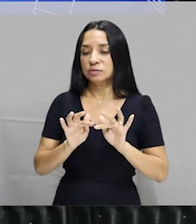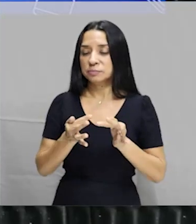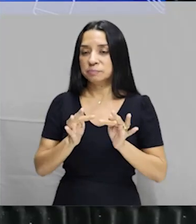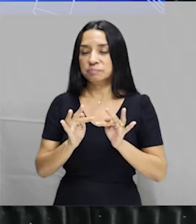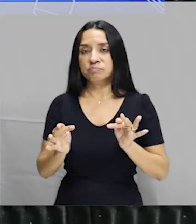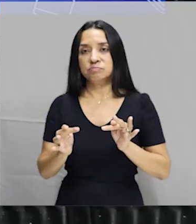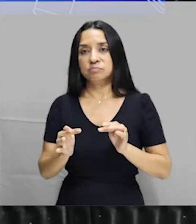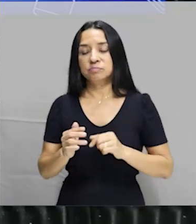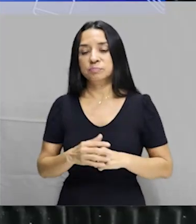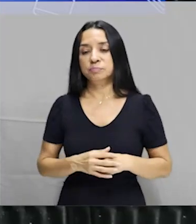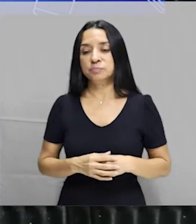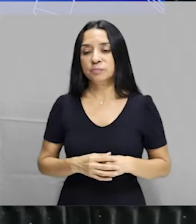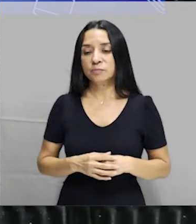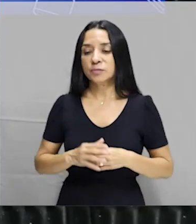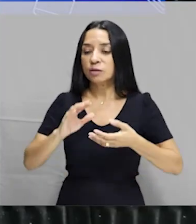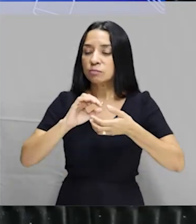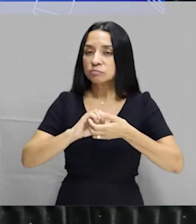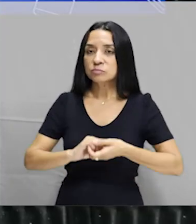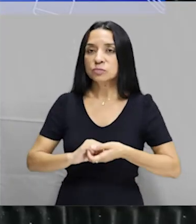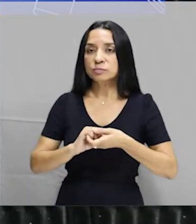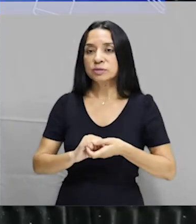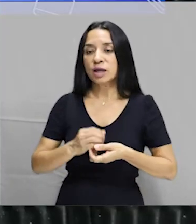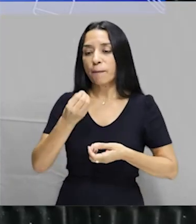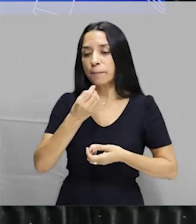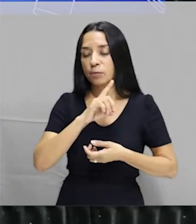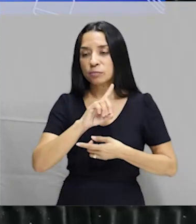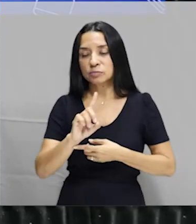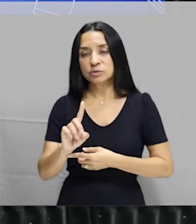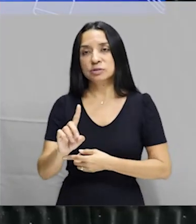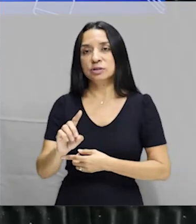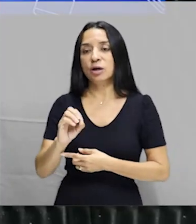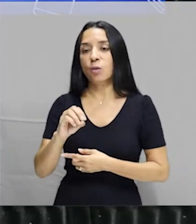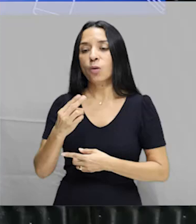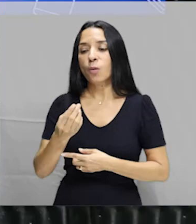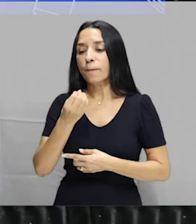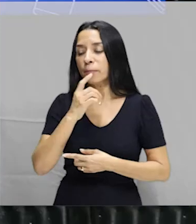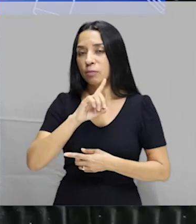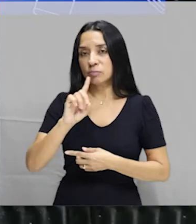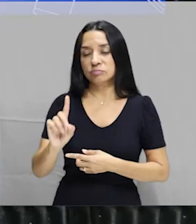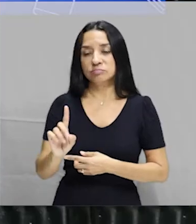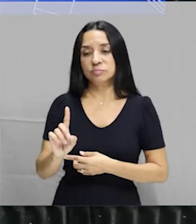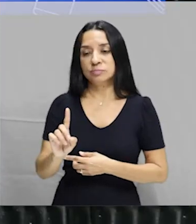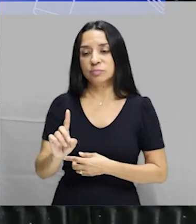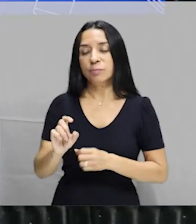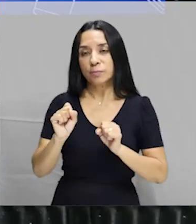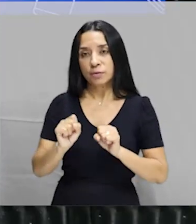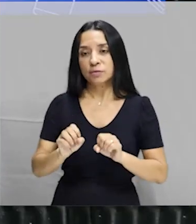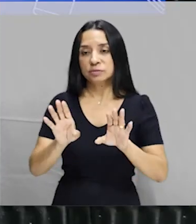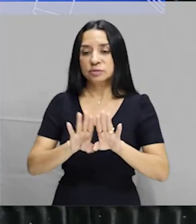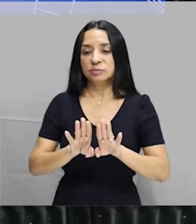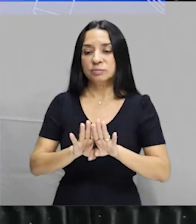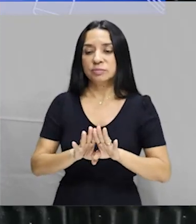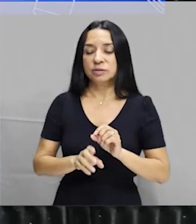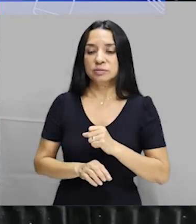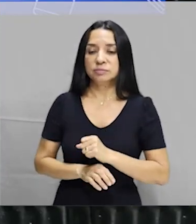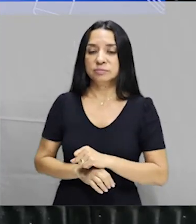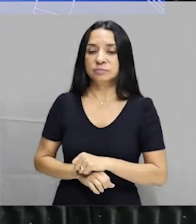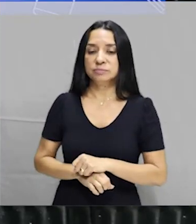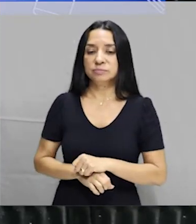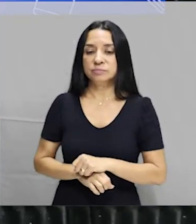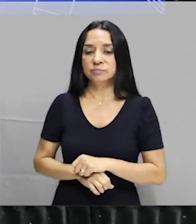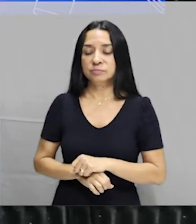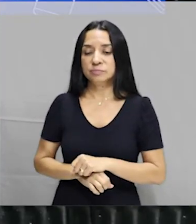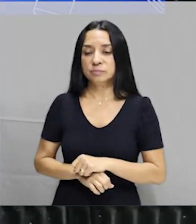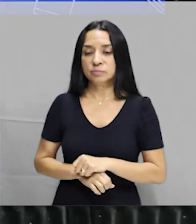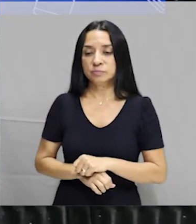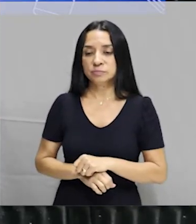simplesmente cumprimentar com buenos dias ou buen dia. Eu posso também, buenos dias, como